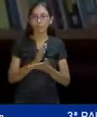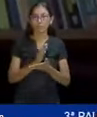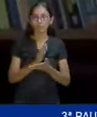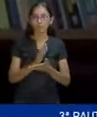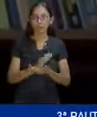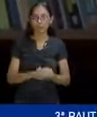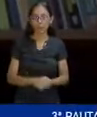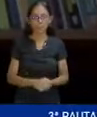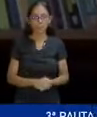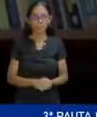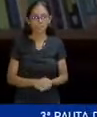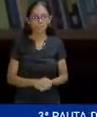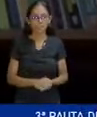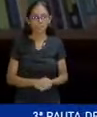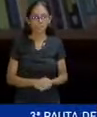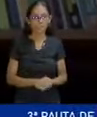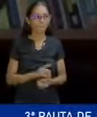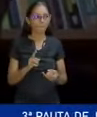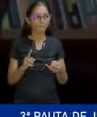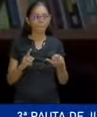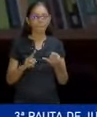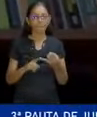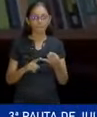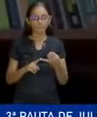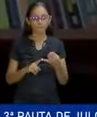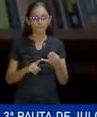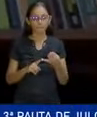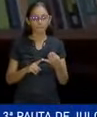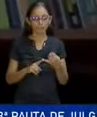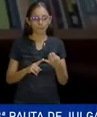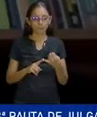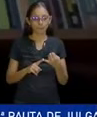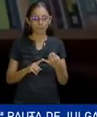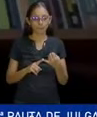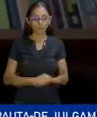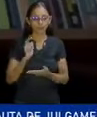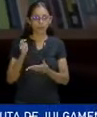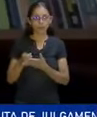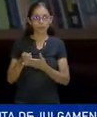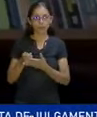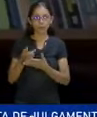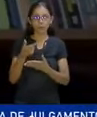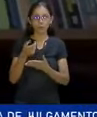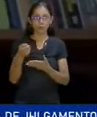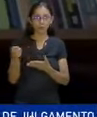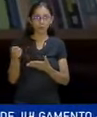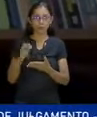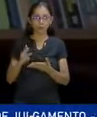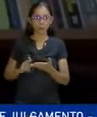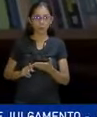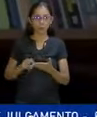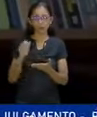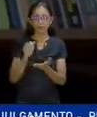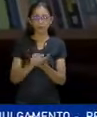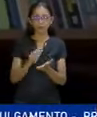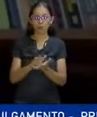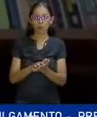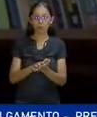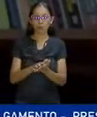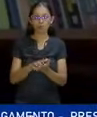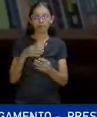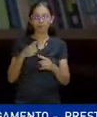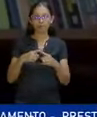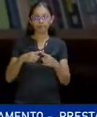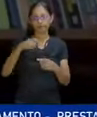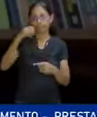reprimenda foram o pagamento de menos de R$200 nas contas de energia,